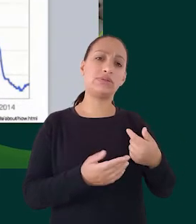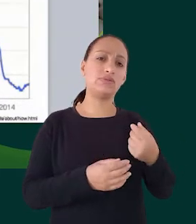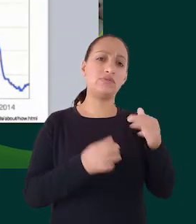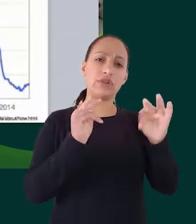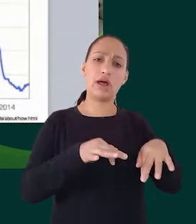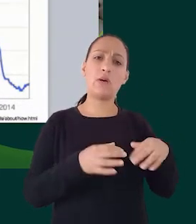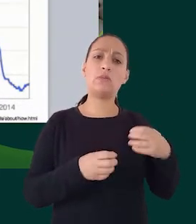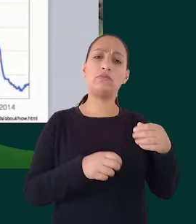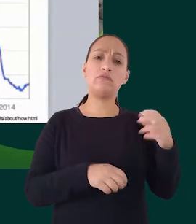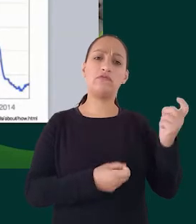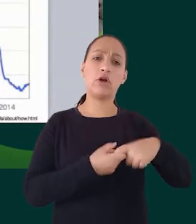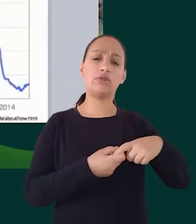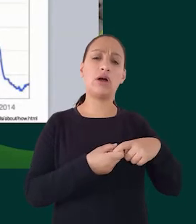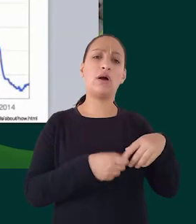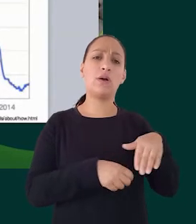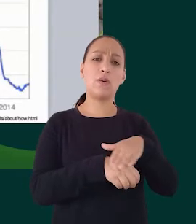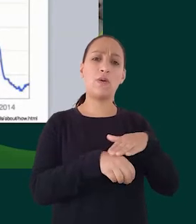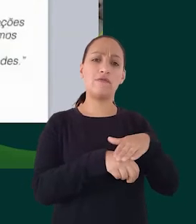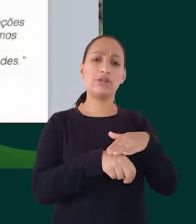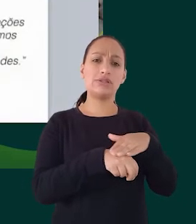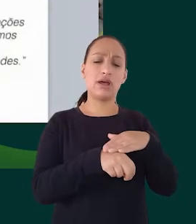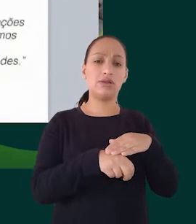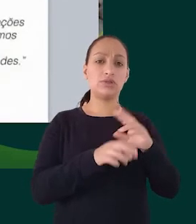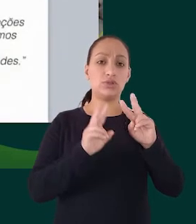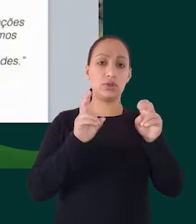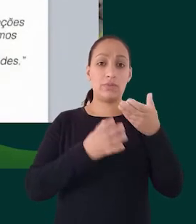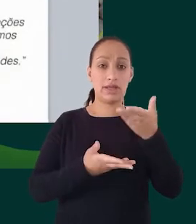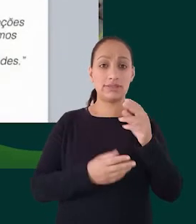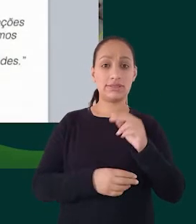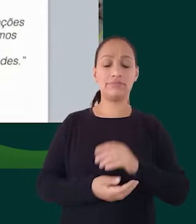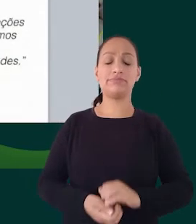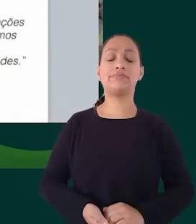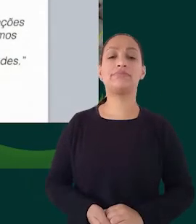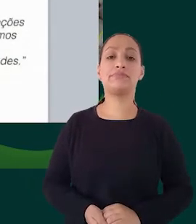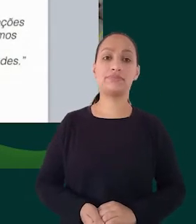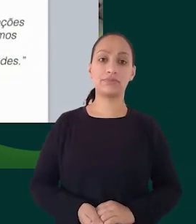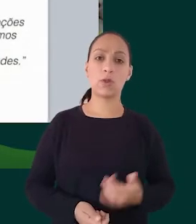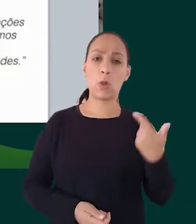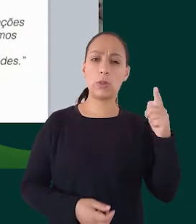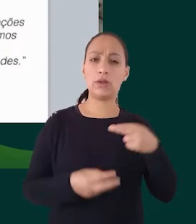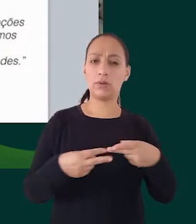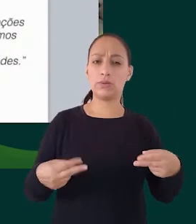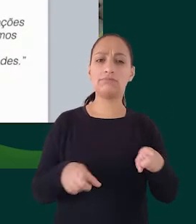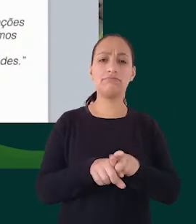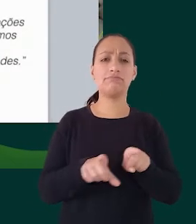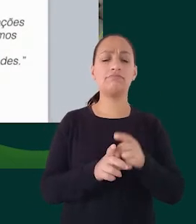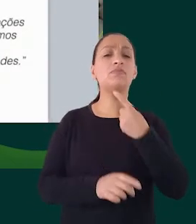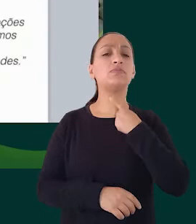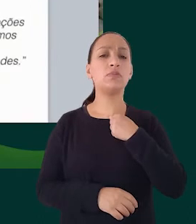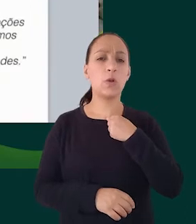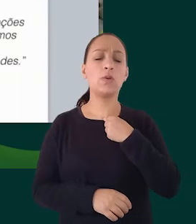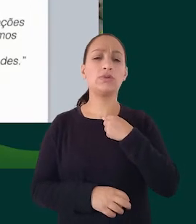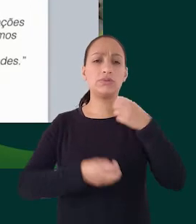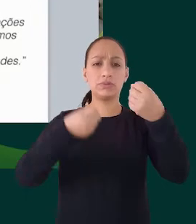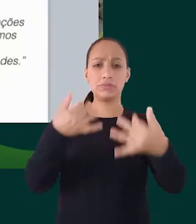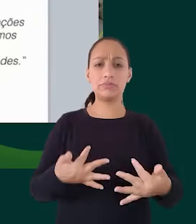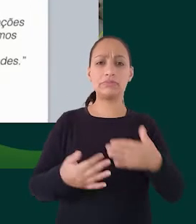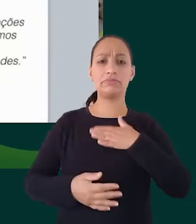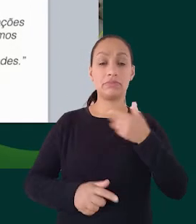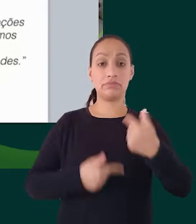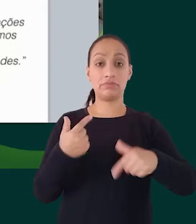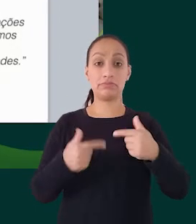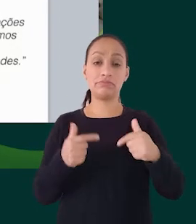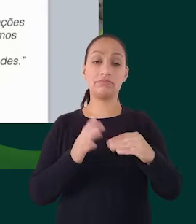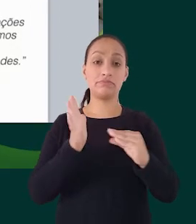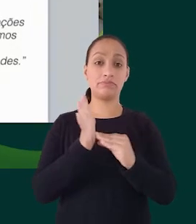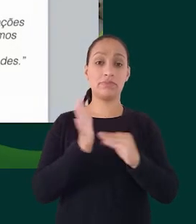assunto, sobre este Google Flu Trends. Uma outra coisa que eu gosto bastante de abordar nos meus trabalhos são os